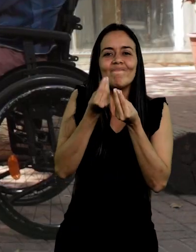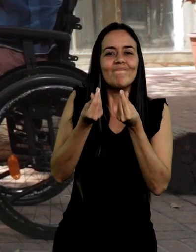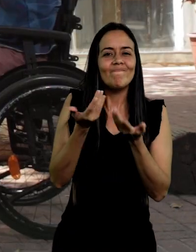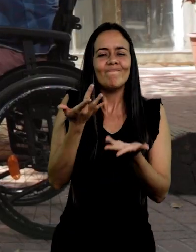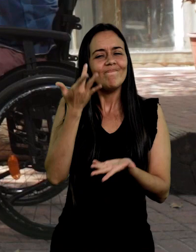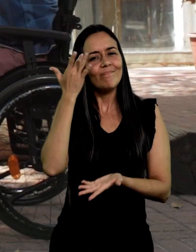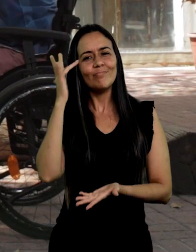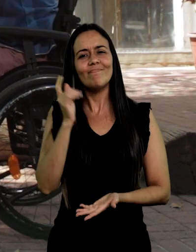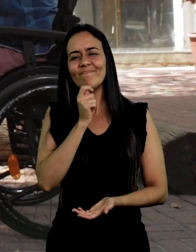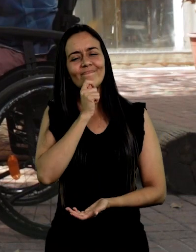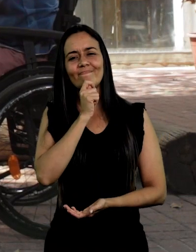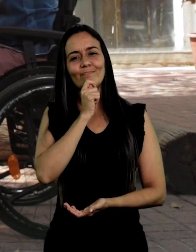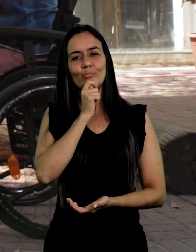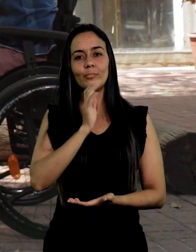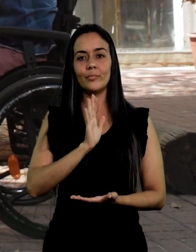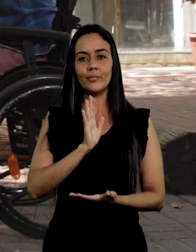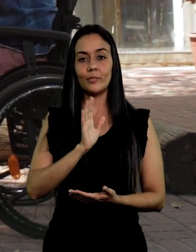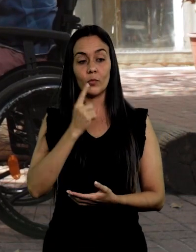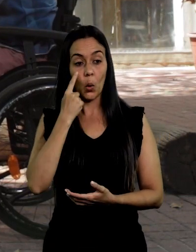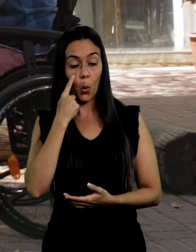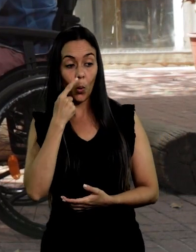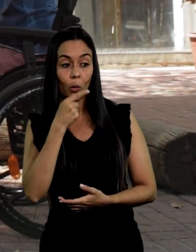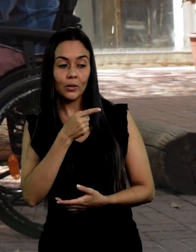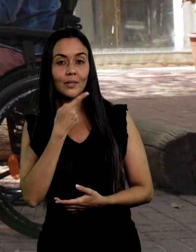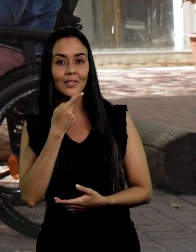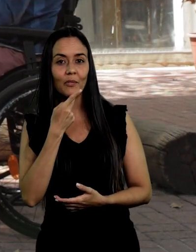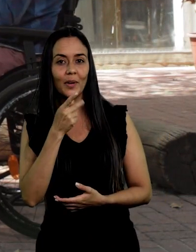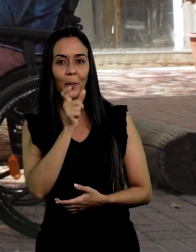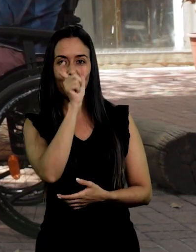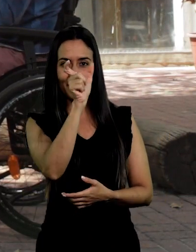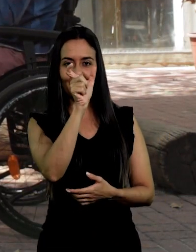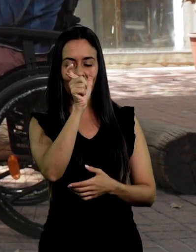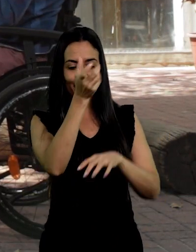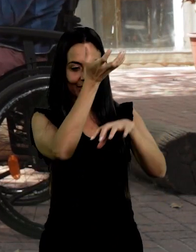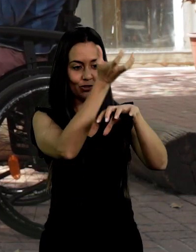uma Então, disciplina chamada idiotismo. Disciplina e grade.